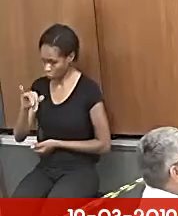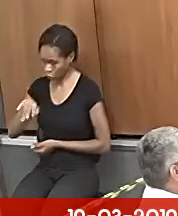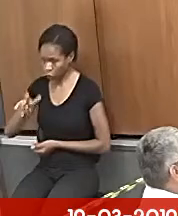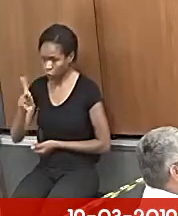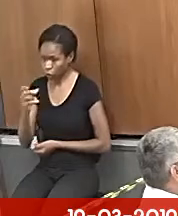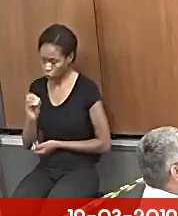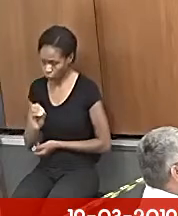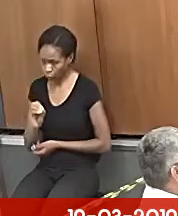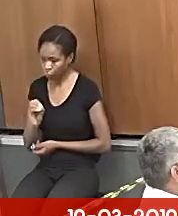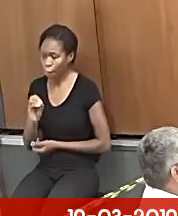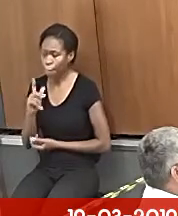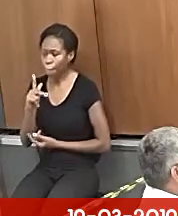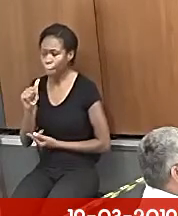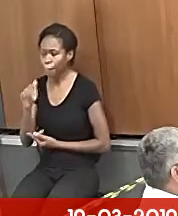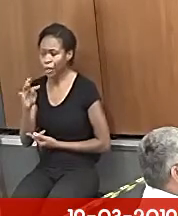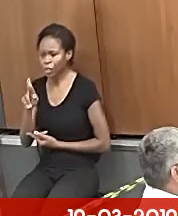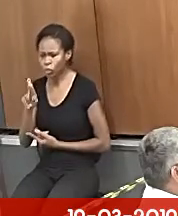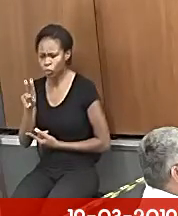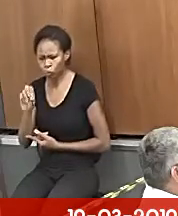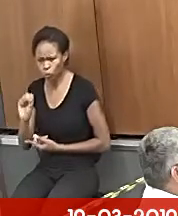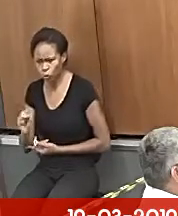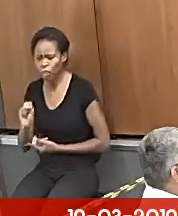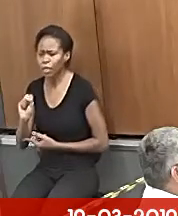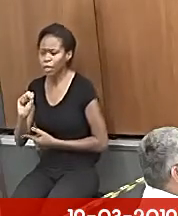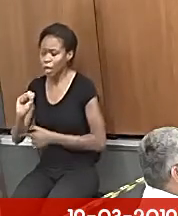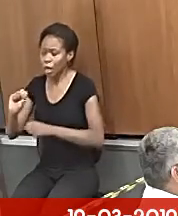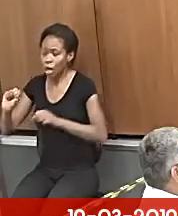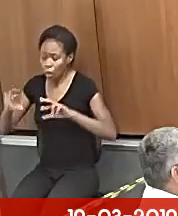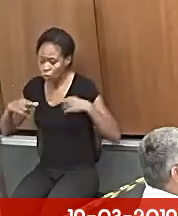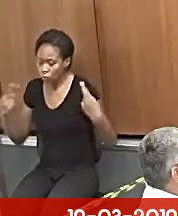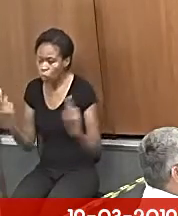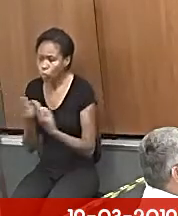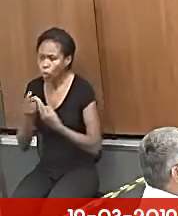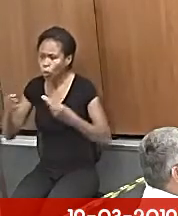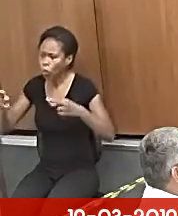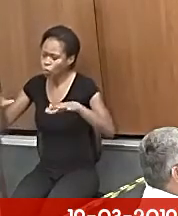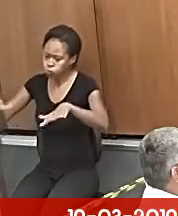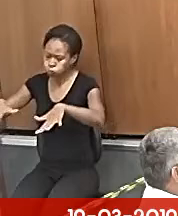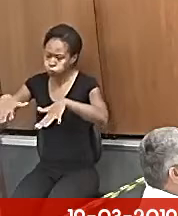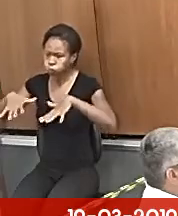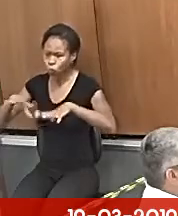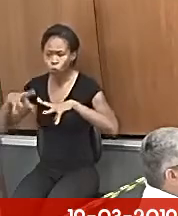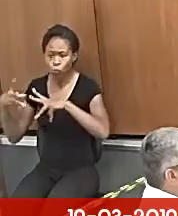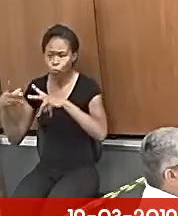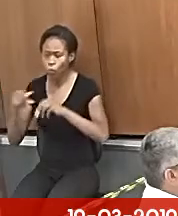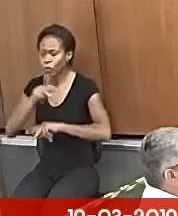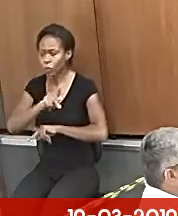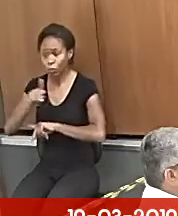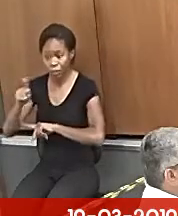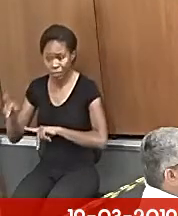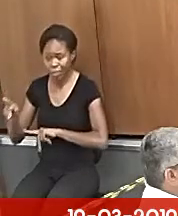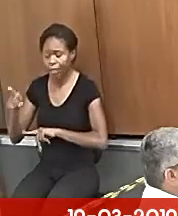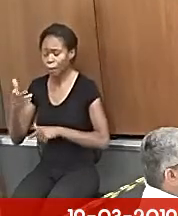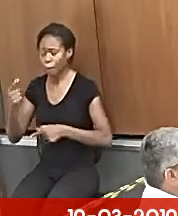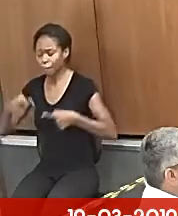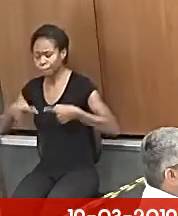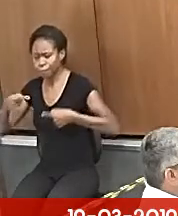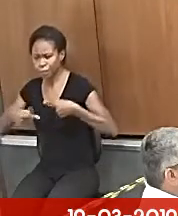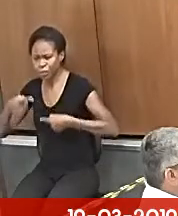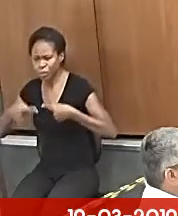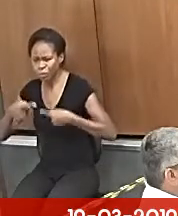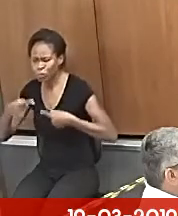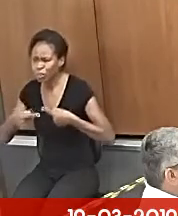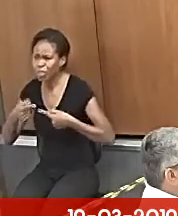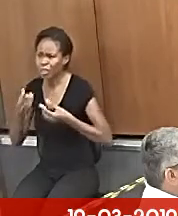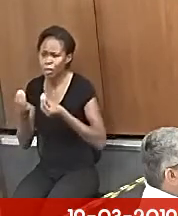e para nós ouvimos o que a assembléia está planejando mediante a crise nós estamos enfrentando há de se enxugar os gastos